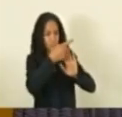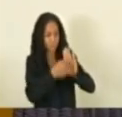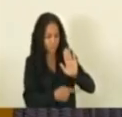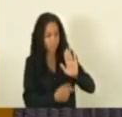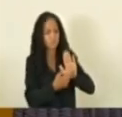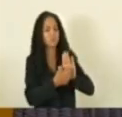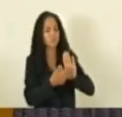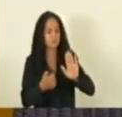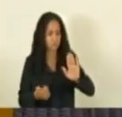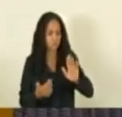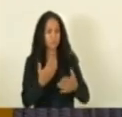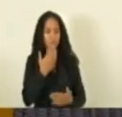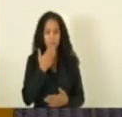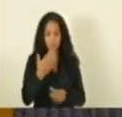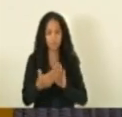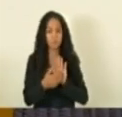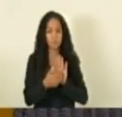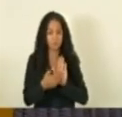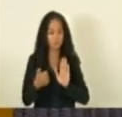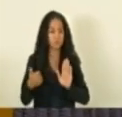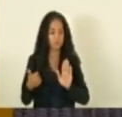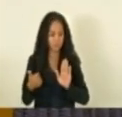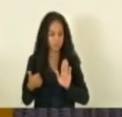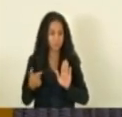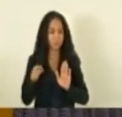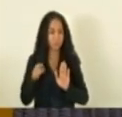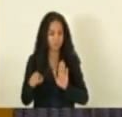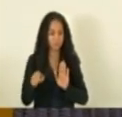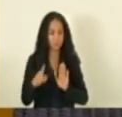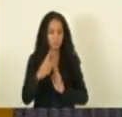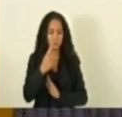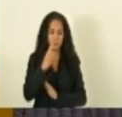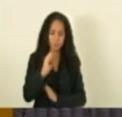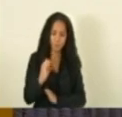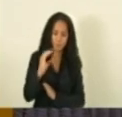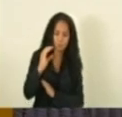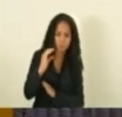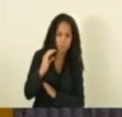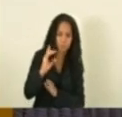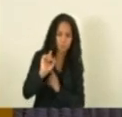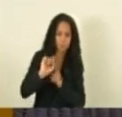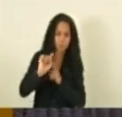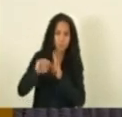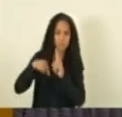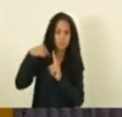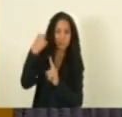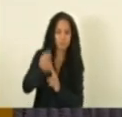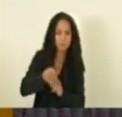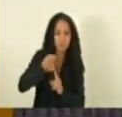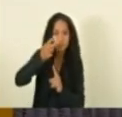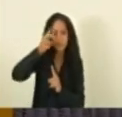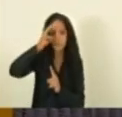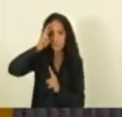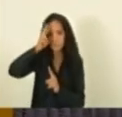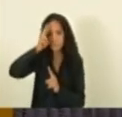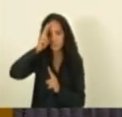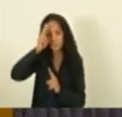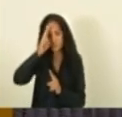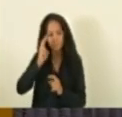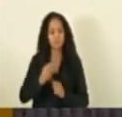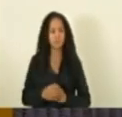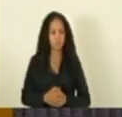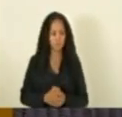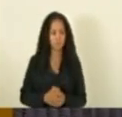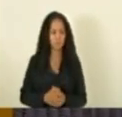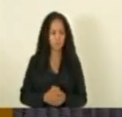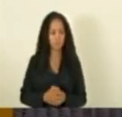pauta, eu vou pedir para baixar de pauta essa PEC até na próxima segunda-feira, tá?